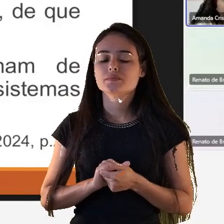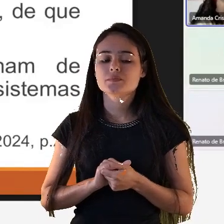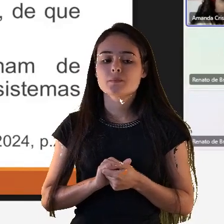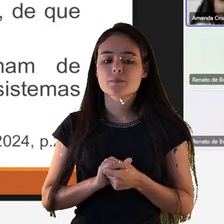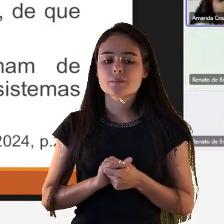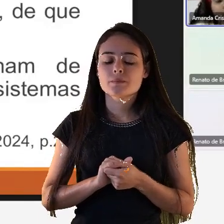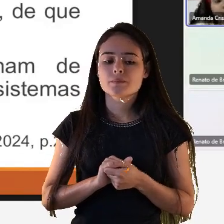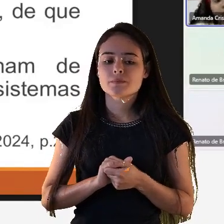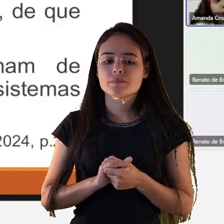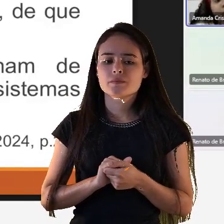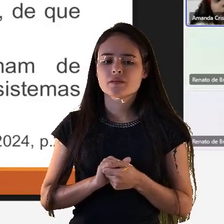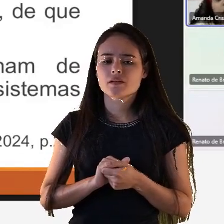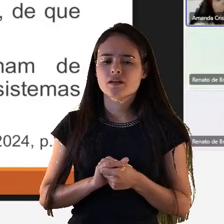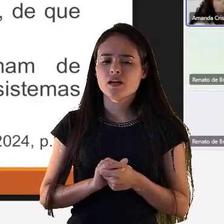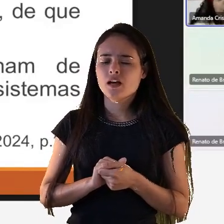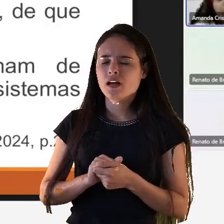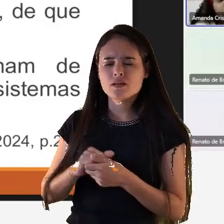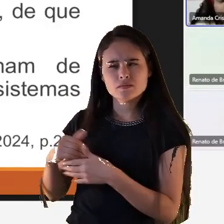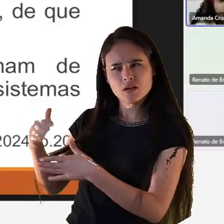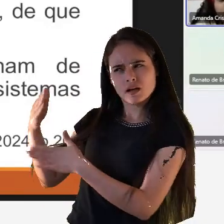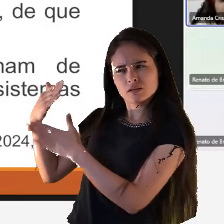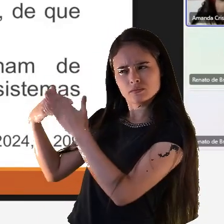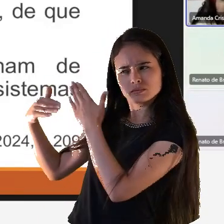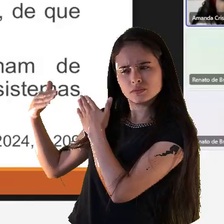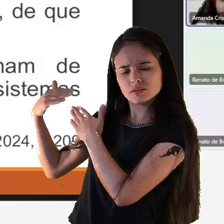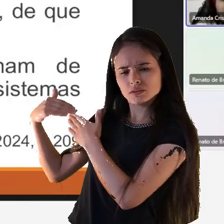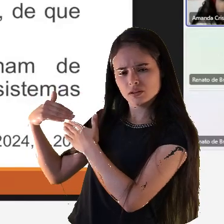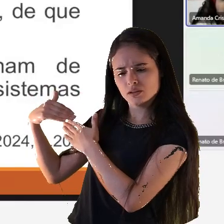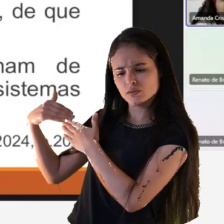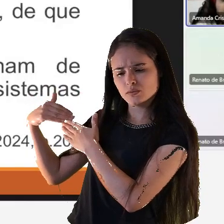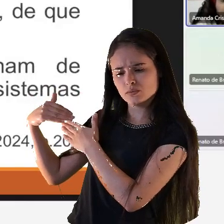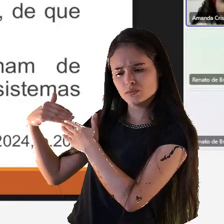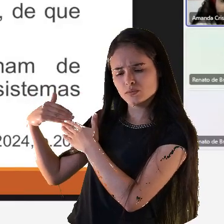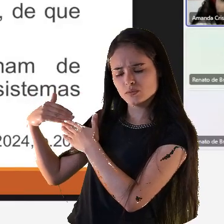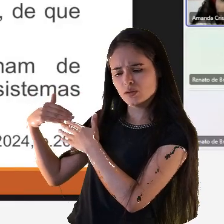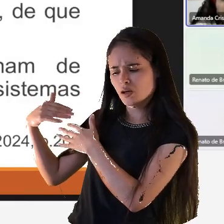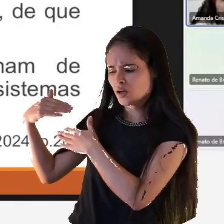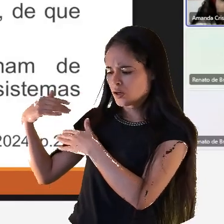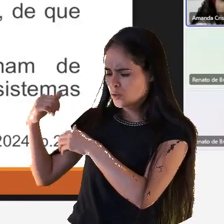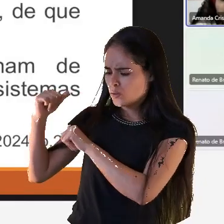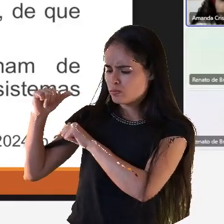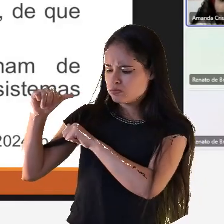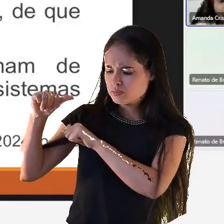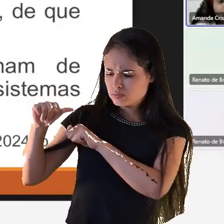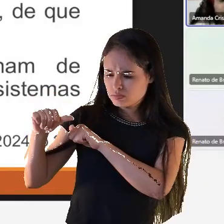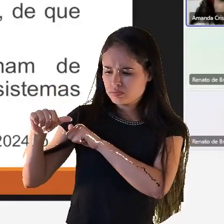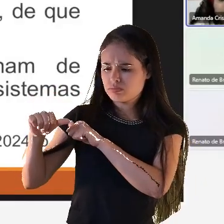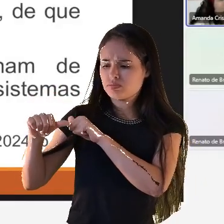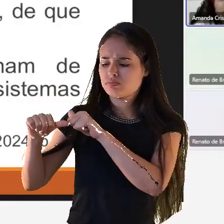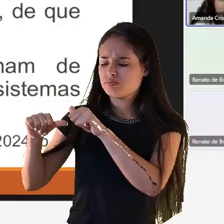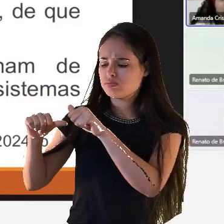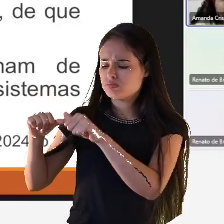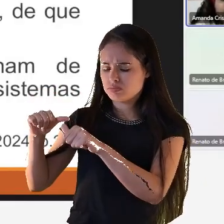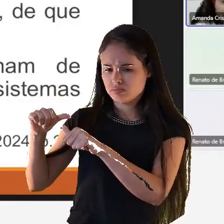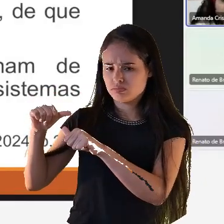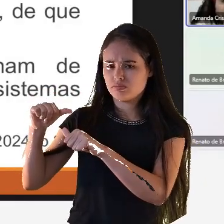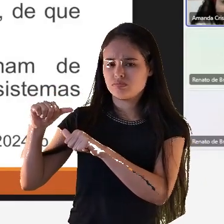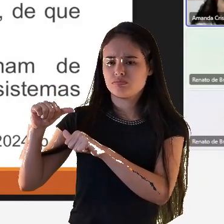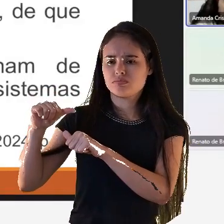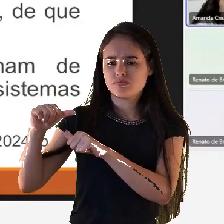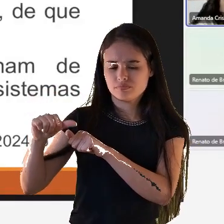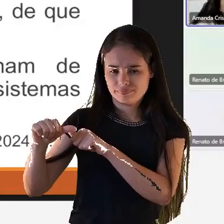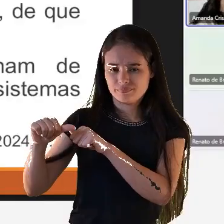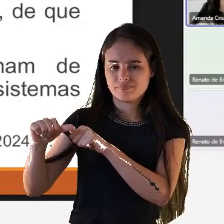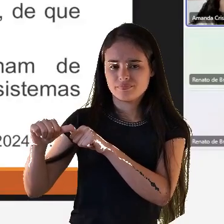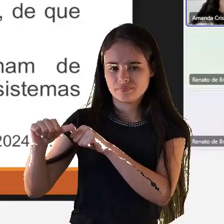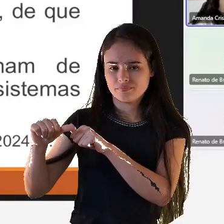questão da transição foi justamente não ter oferecido para o